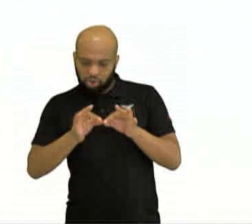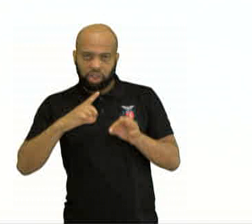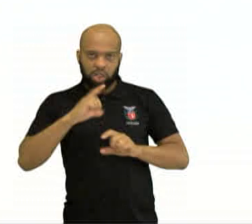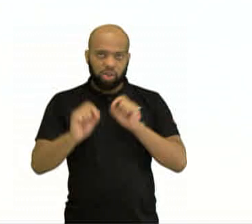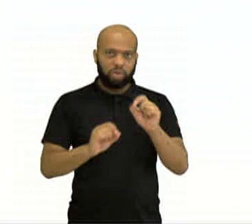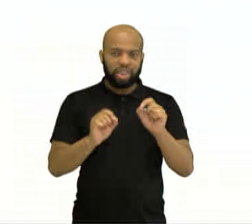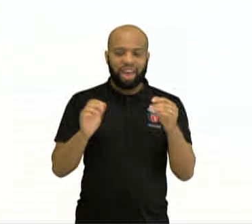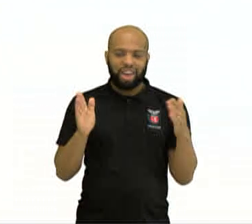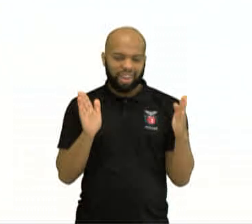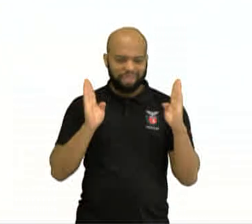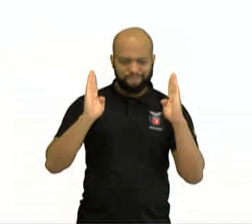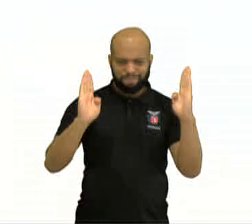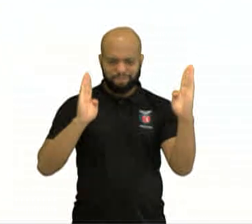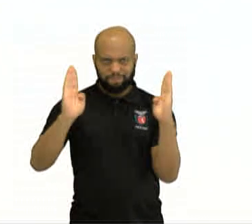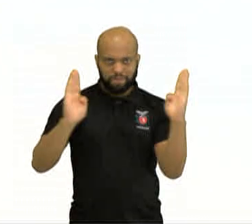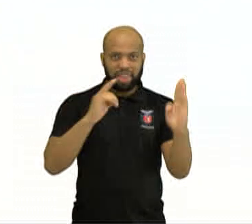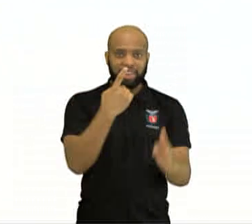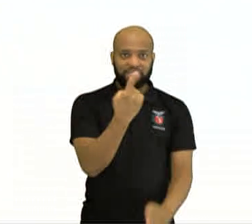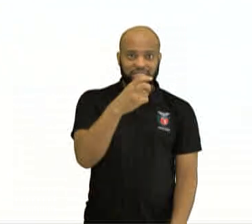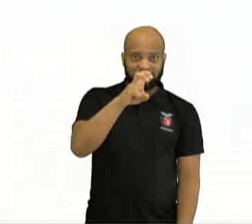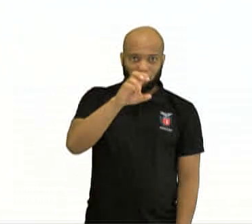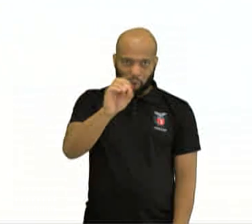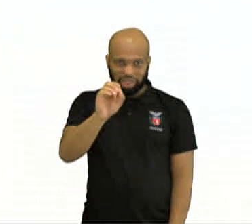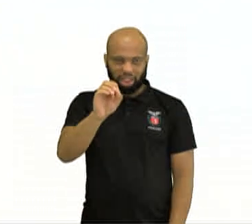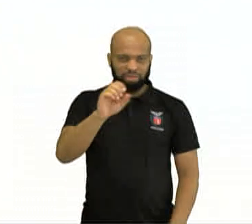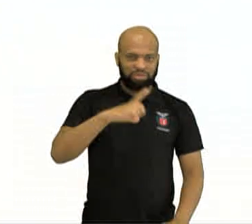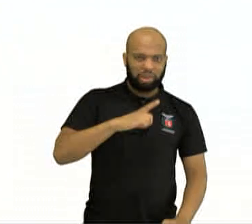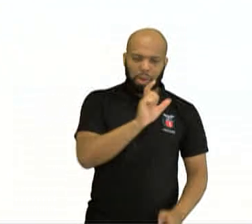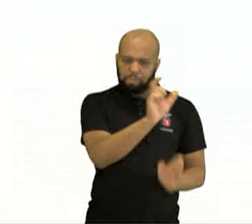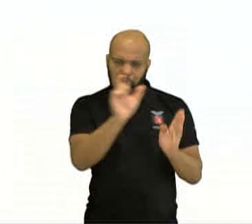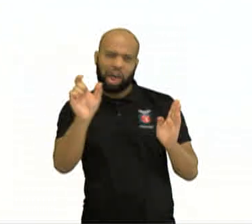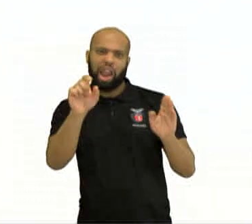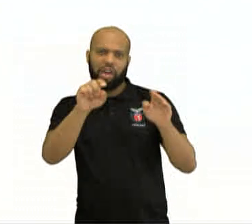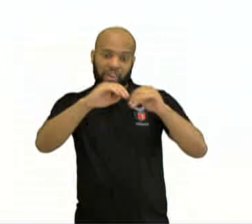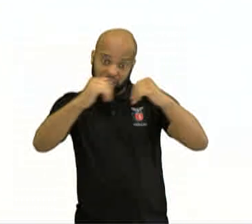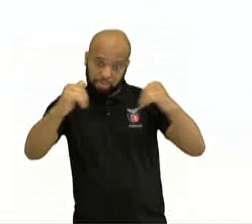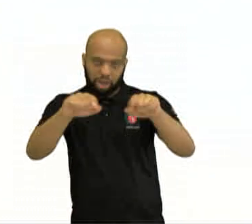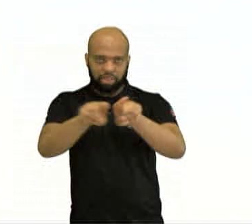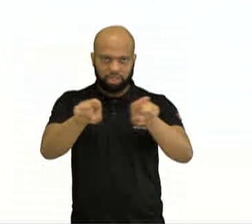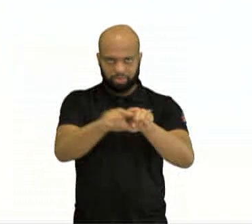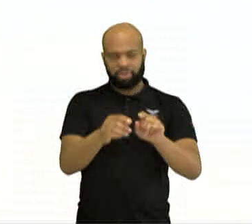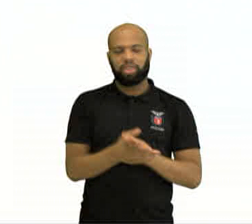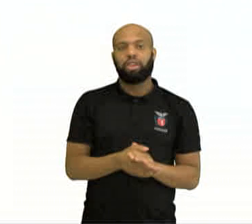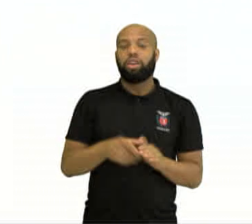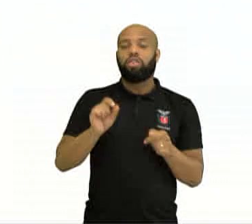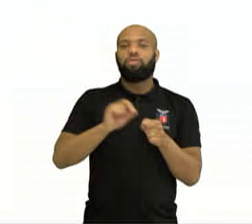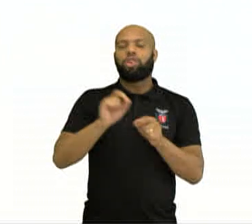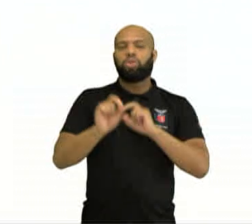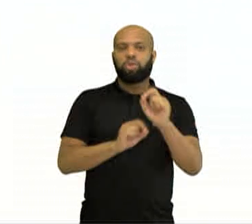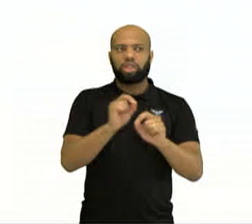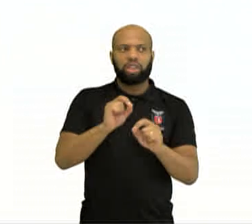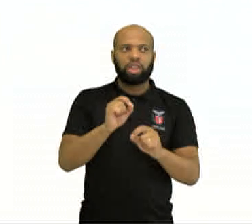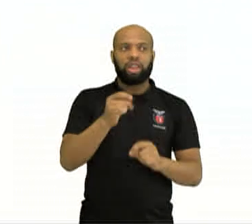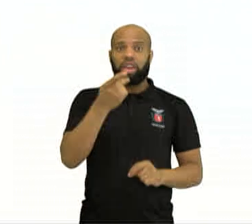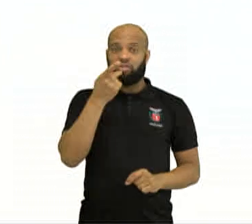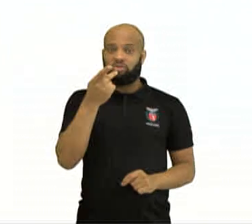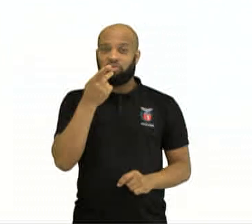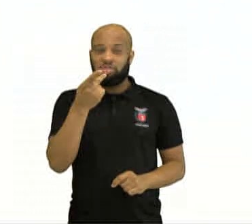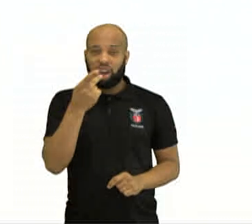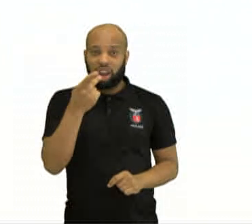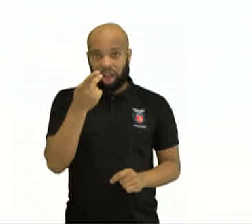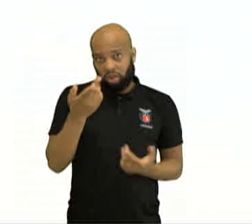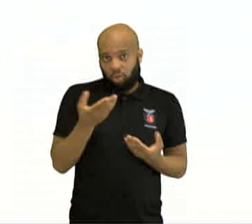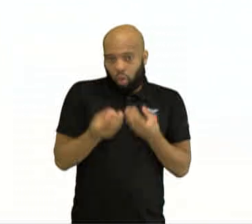150 caracteres, incluindo espaços. O que significa? Que você vai falar muito com